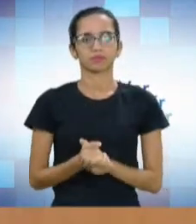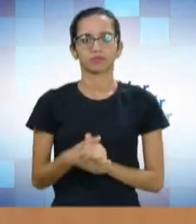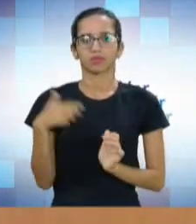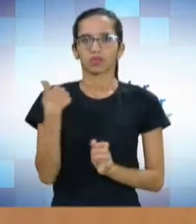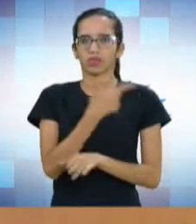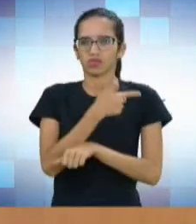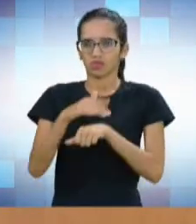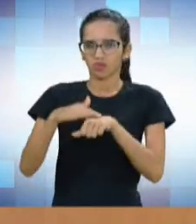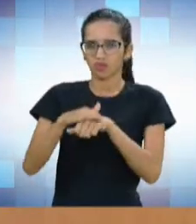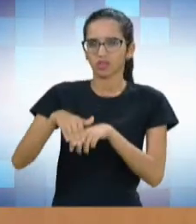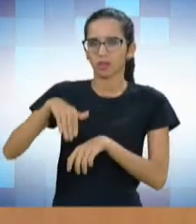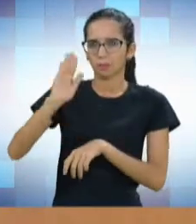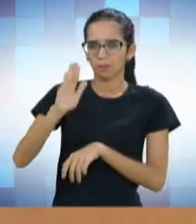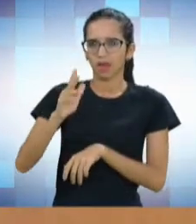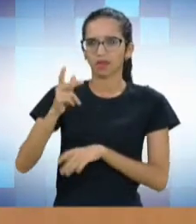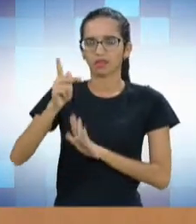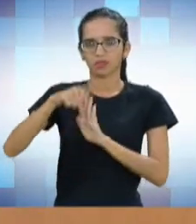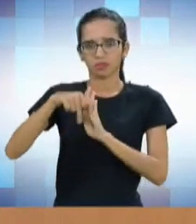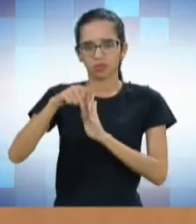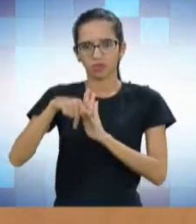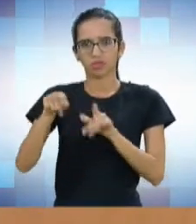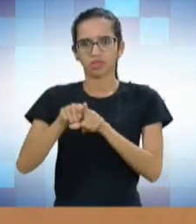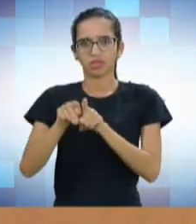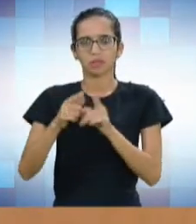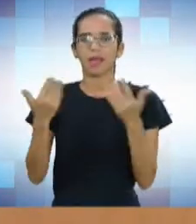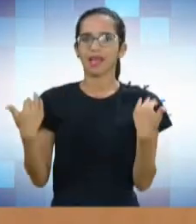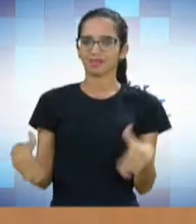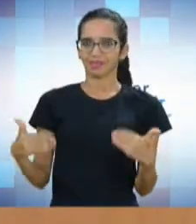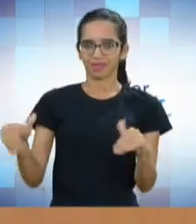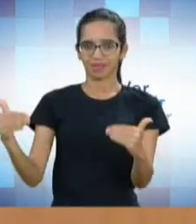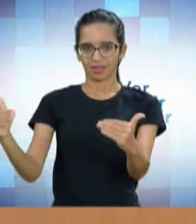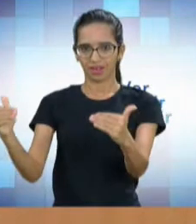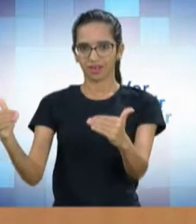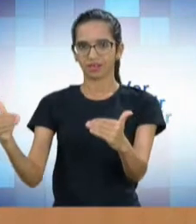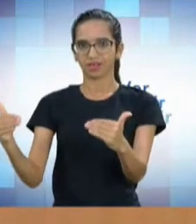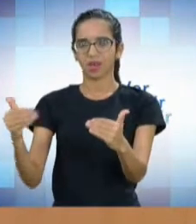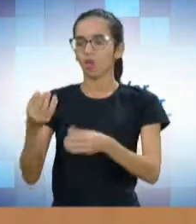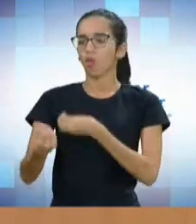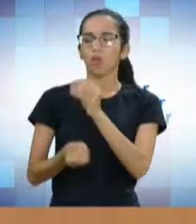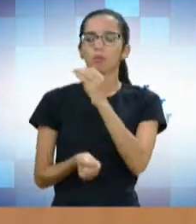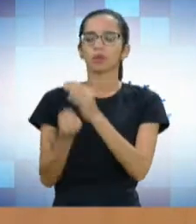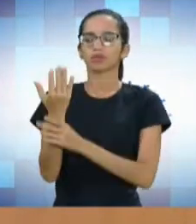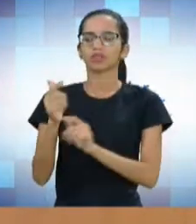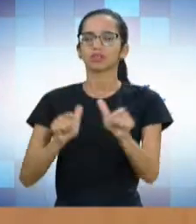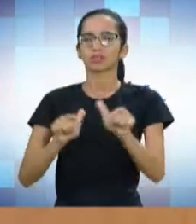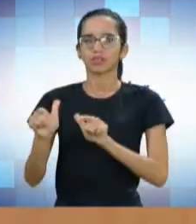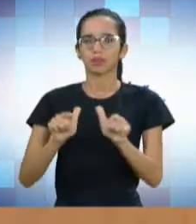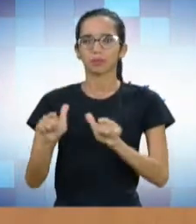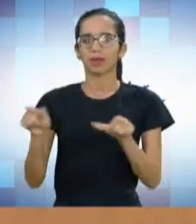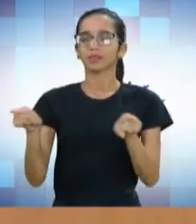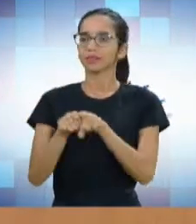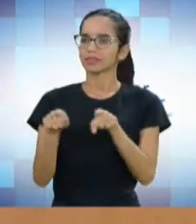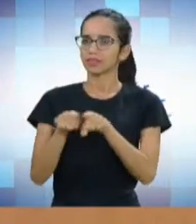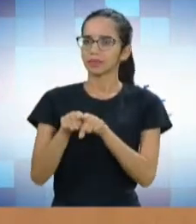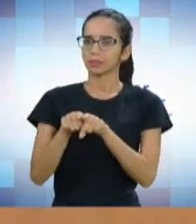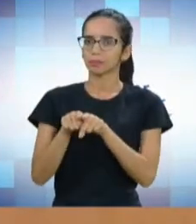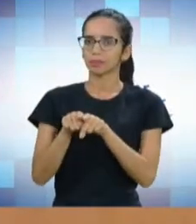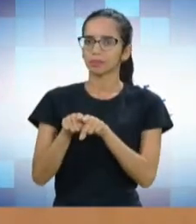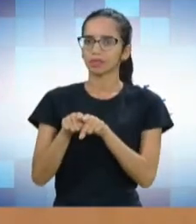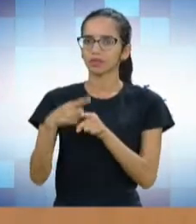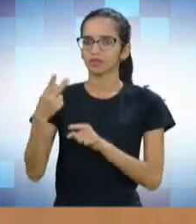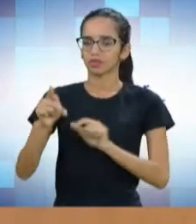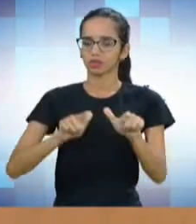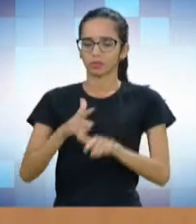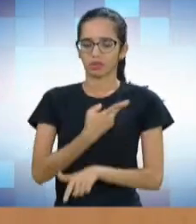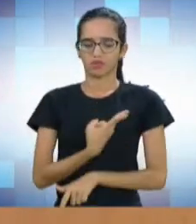pouquinho mais sobre esse projeto sobre a secretaria e como ela funciona e também da sua atuação como vereador